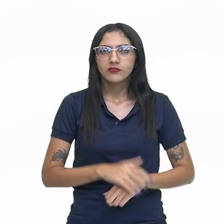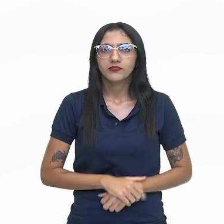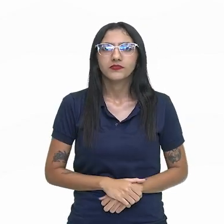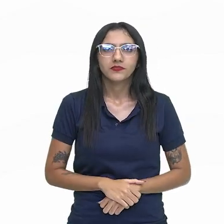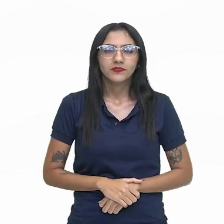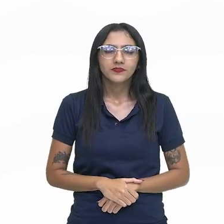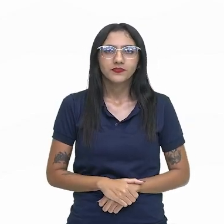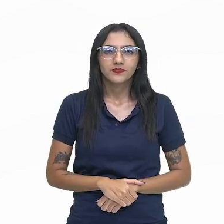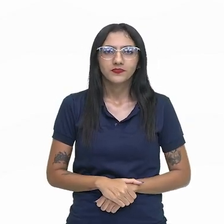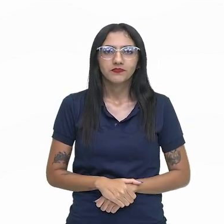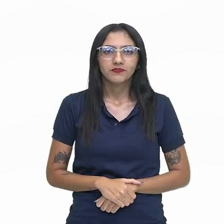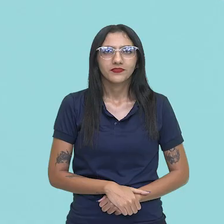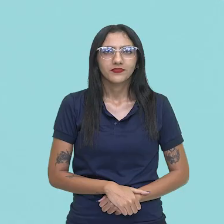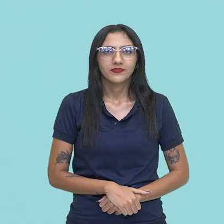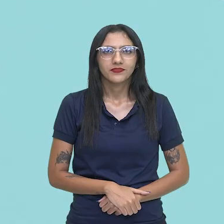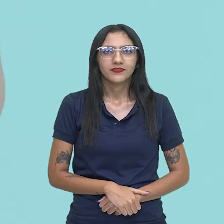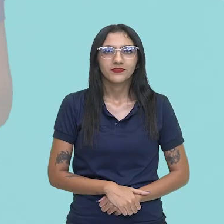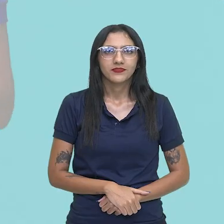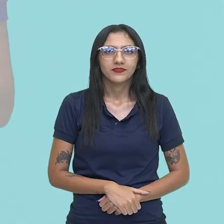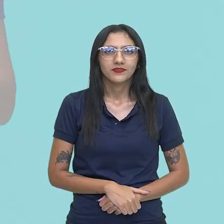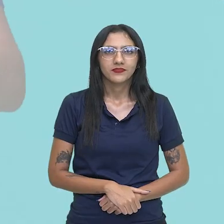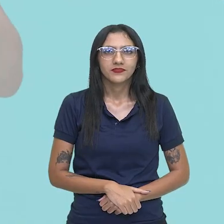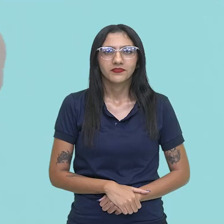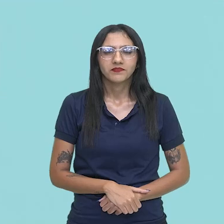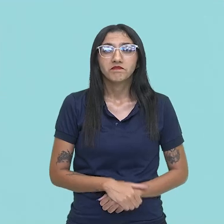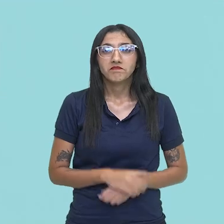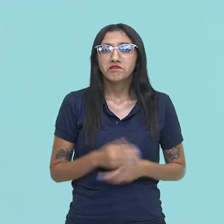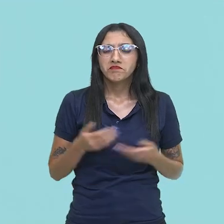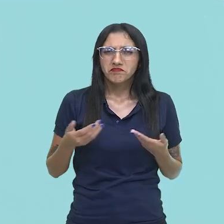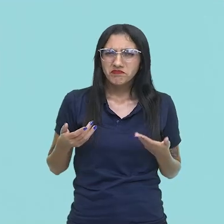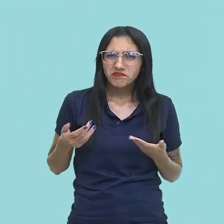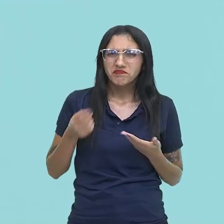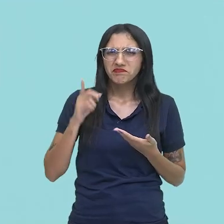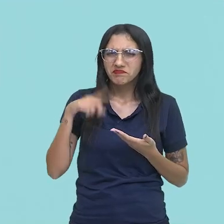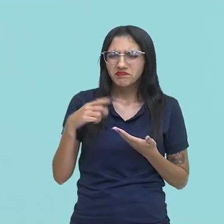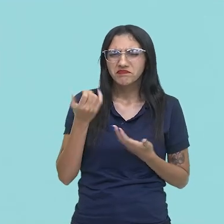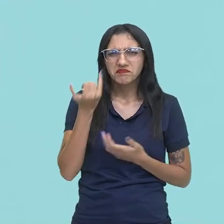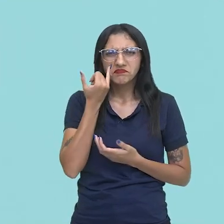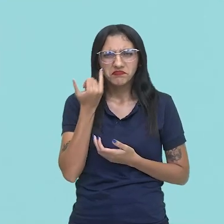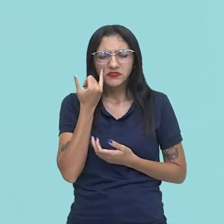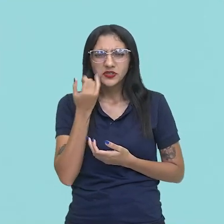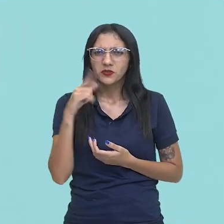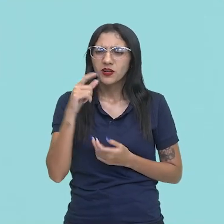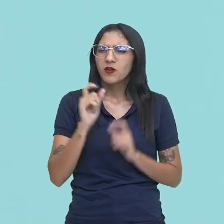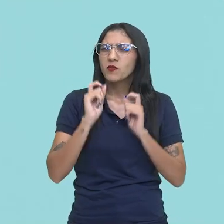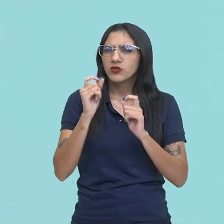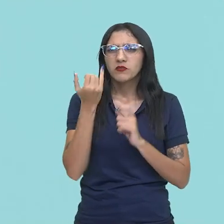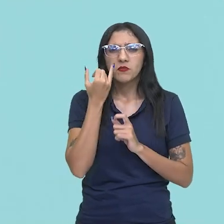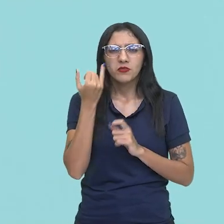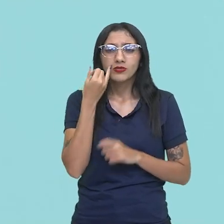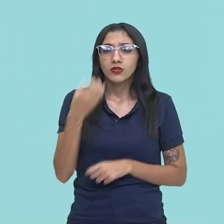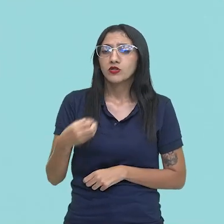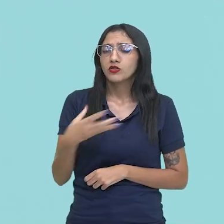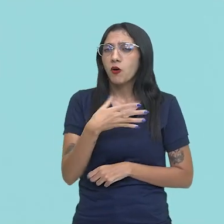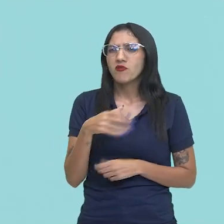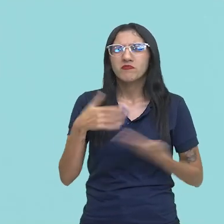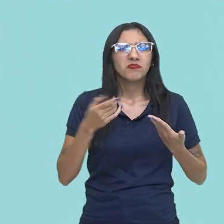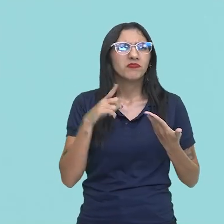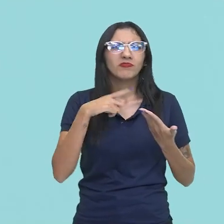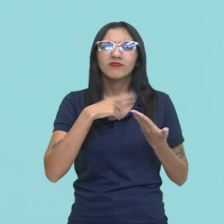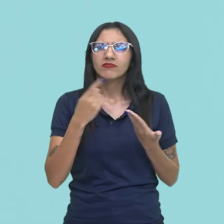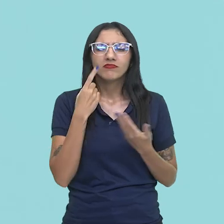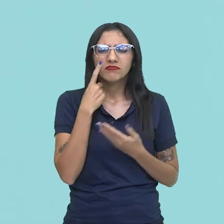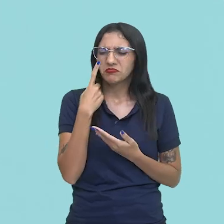surpreendente. Então, a notícia, né, ela é um tema atual, que quem é que vai se interessar por